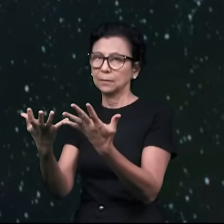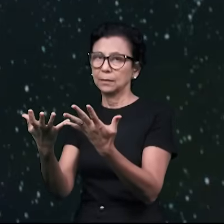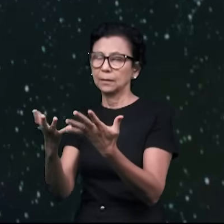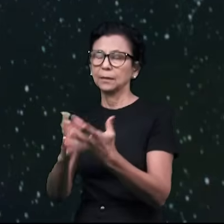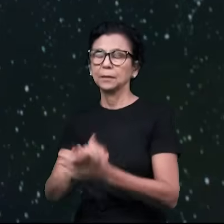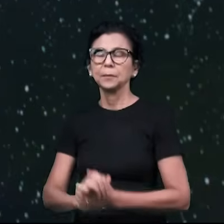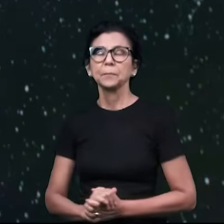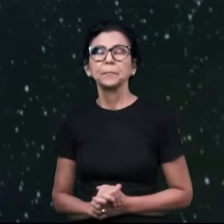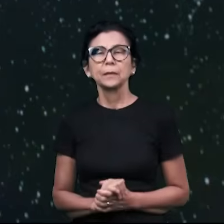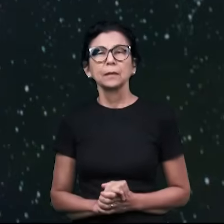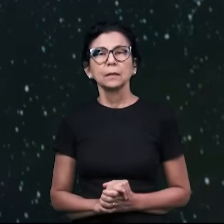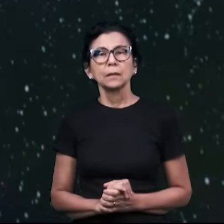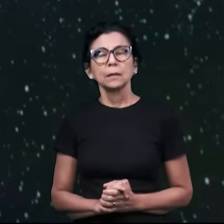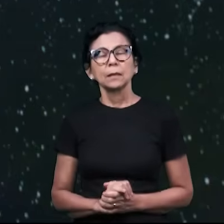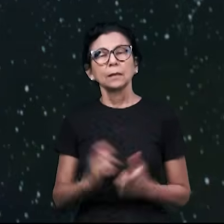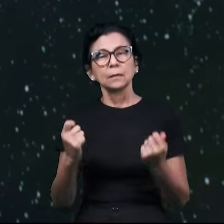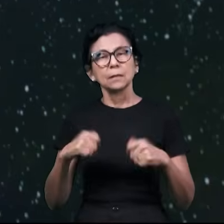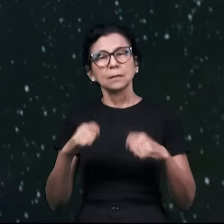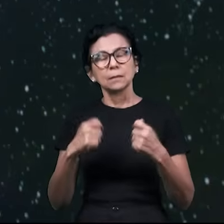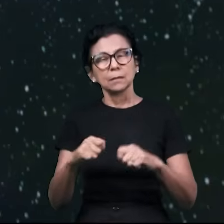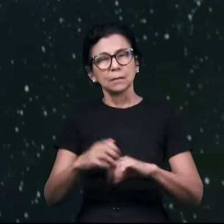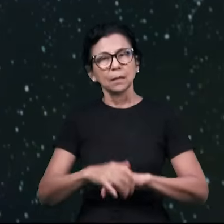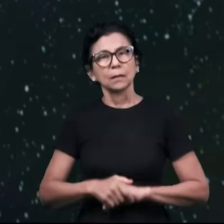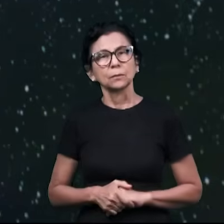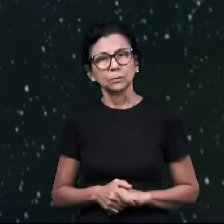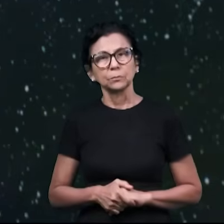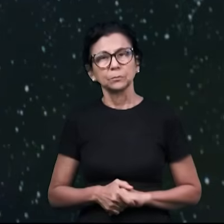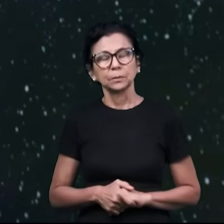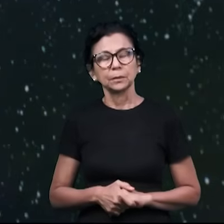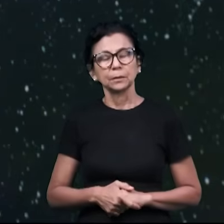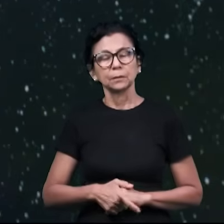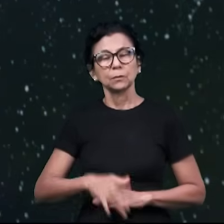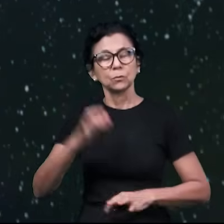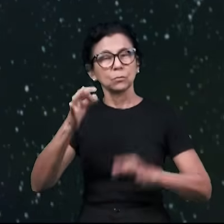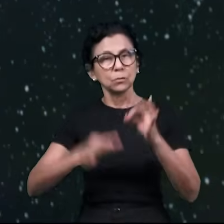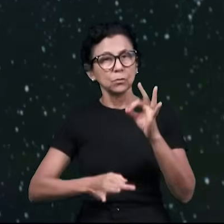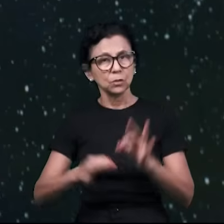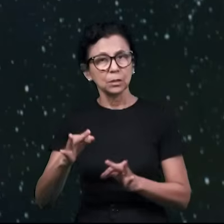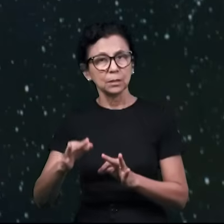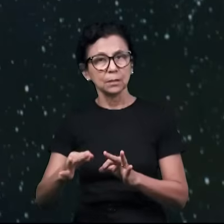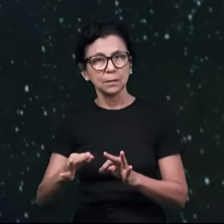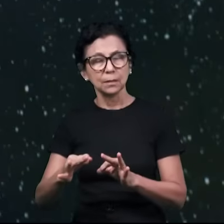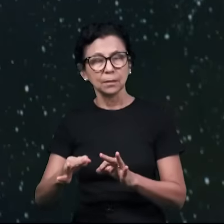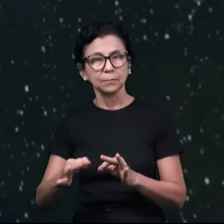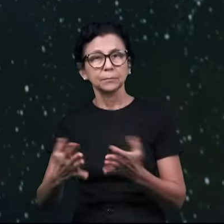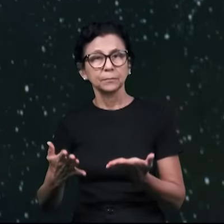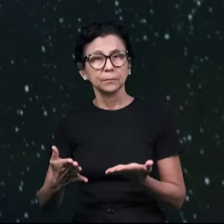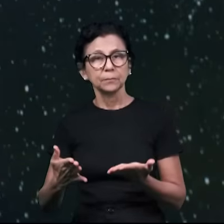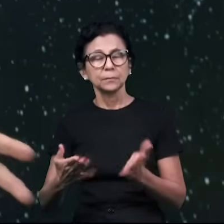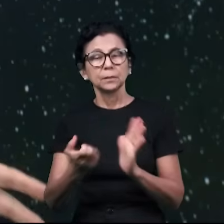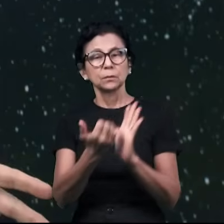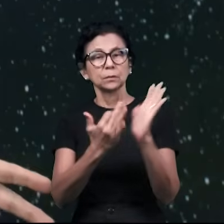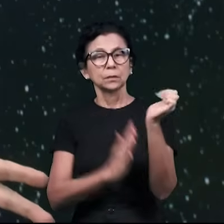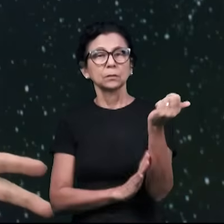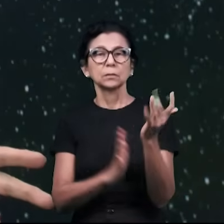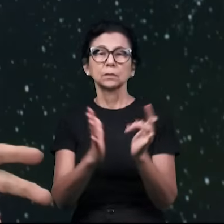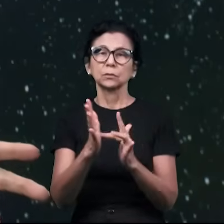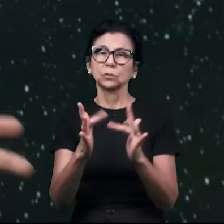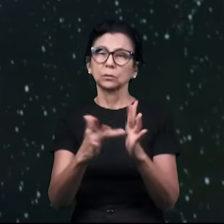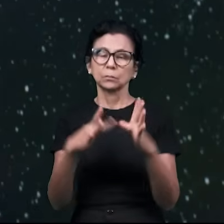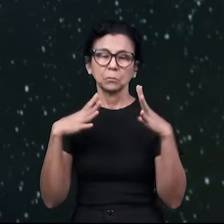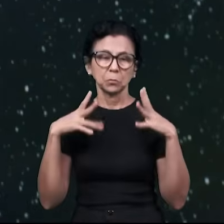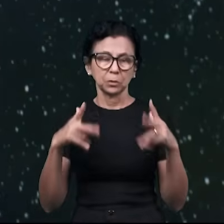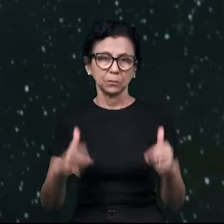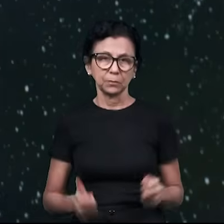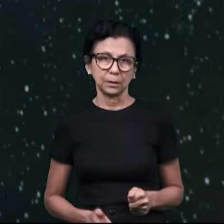mesmo capítulo: e o sangue de Jesus Cristo nos purifica de todo ou de cada